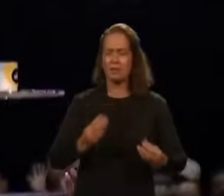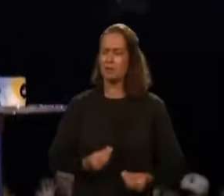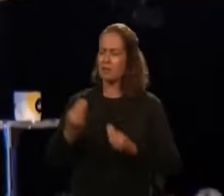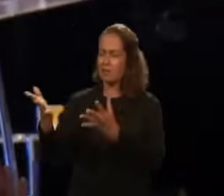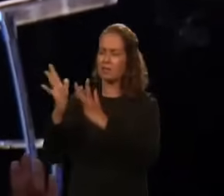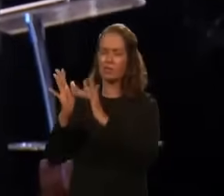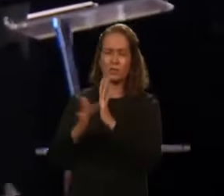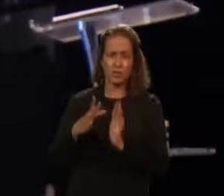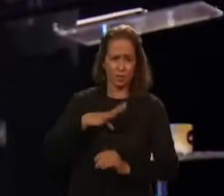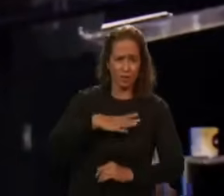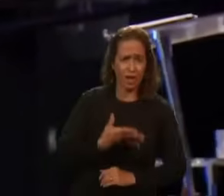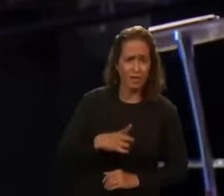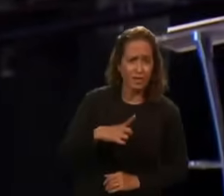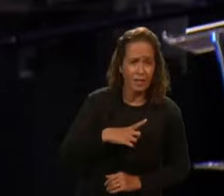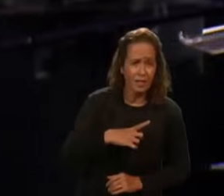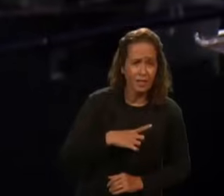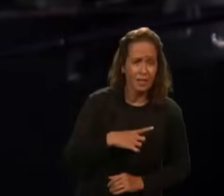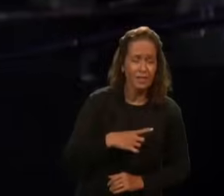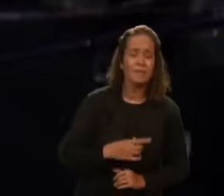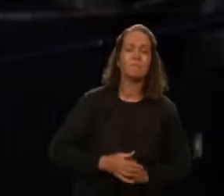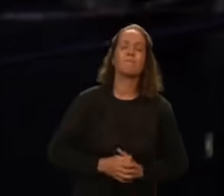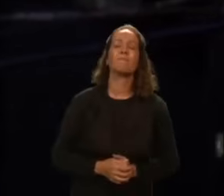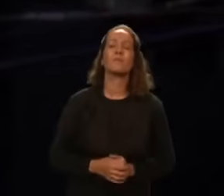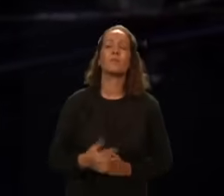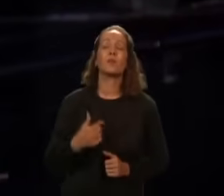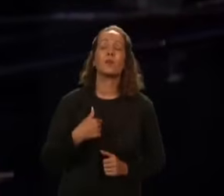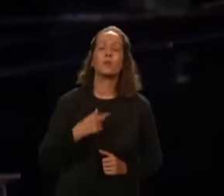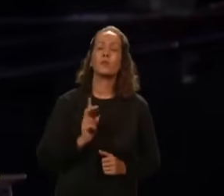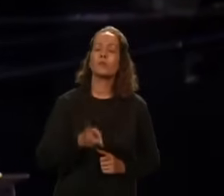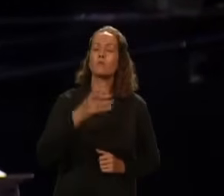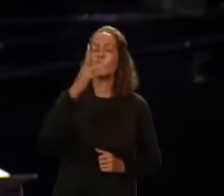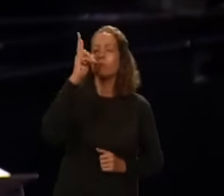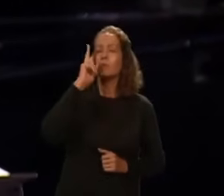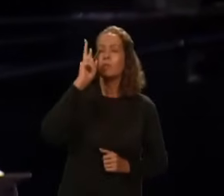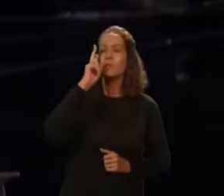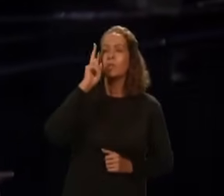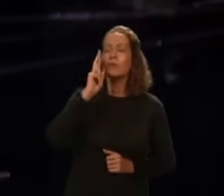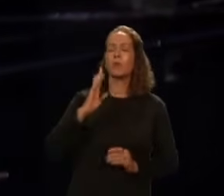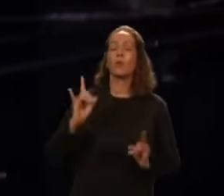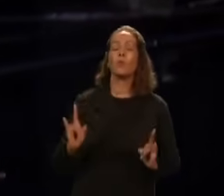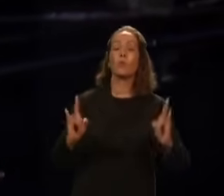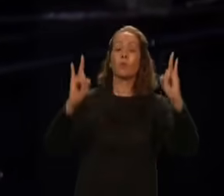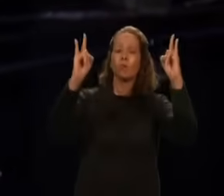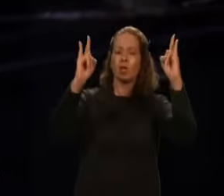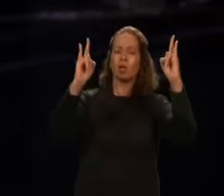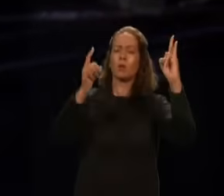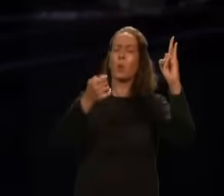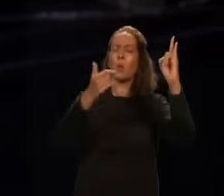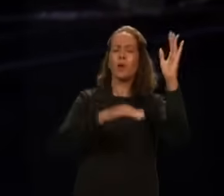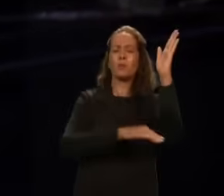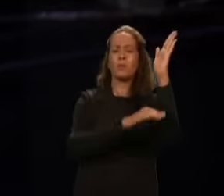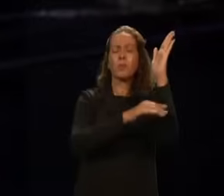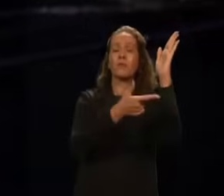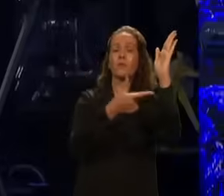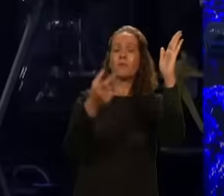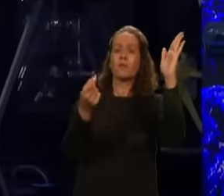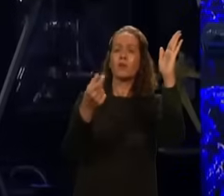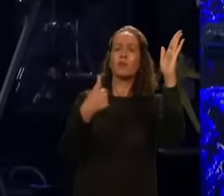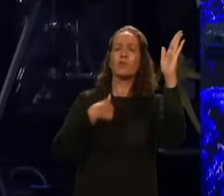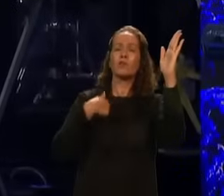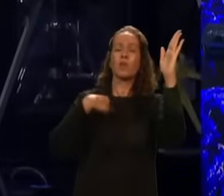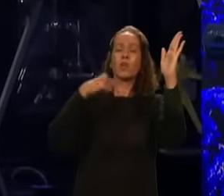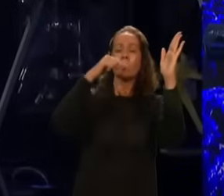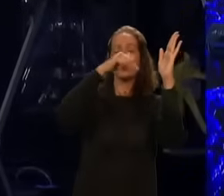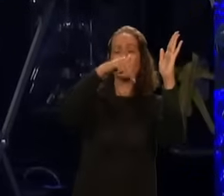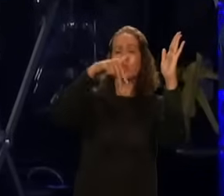tem coragem? Eu nunca vou me esquecer do dia que eu morava num prédio, quase 20 andares, e eu desci pro play para